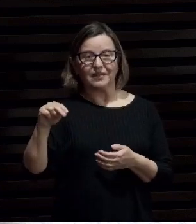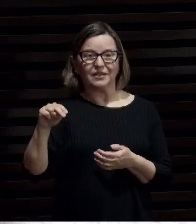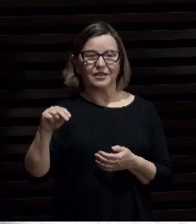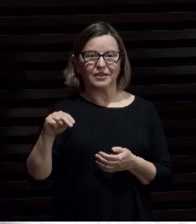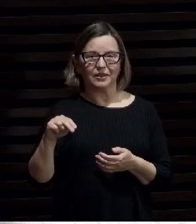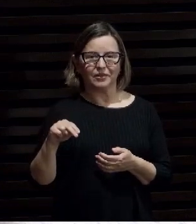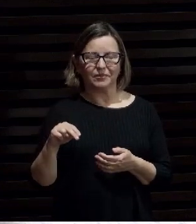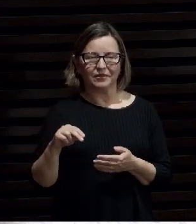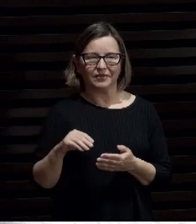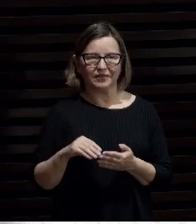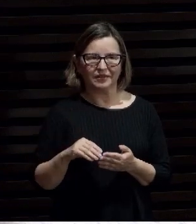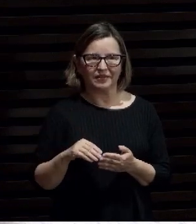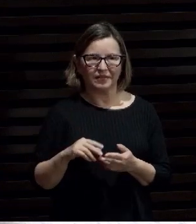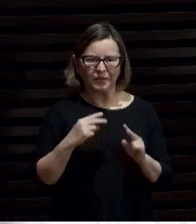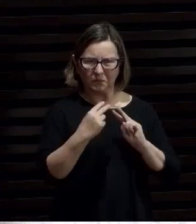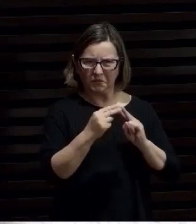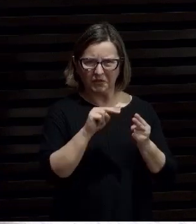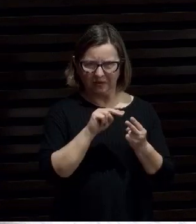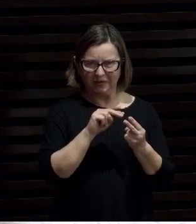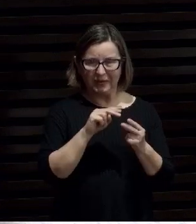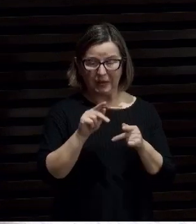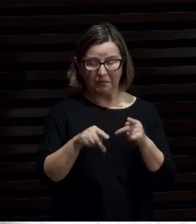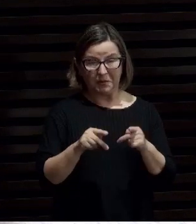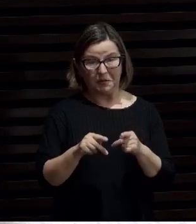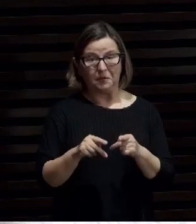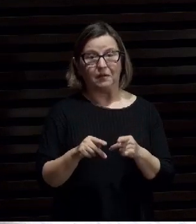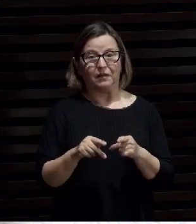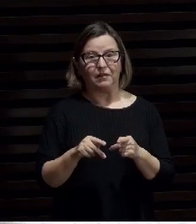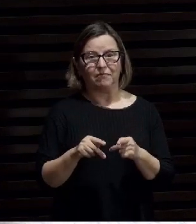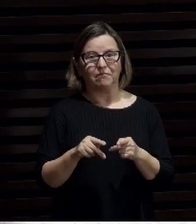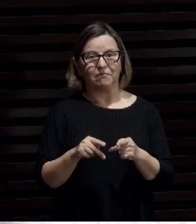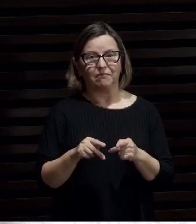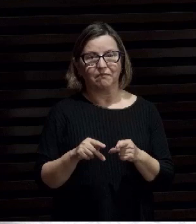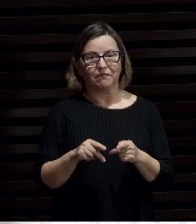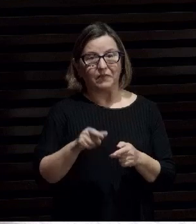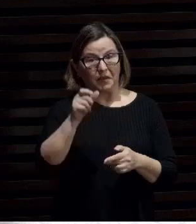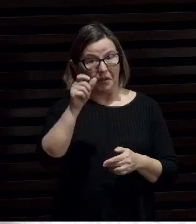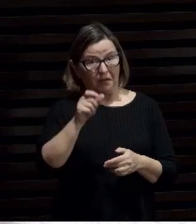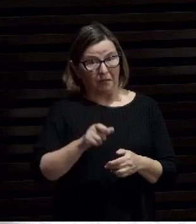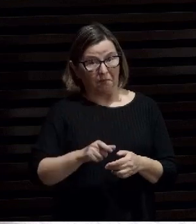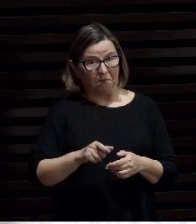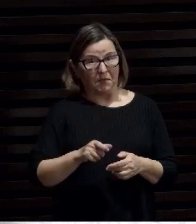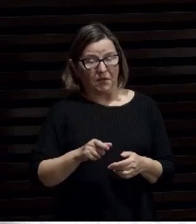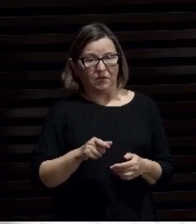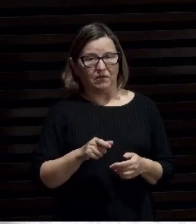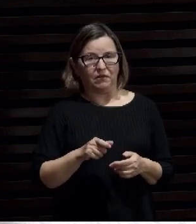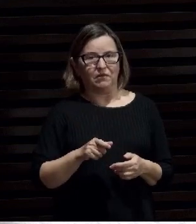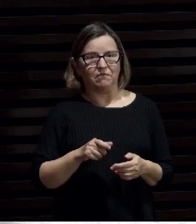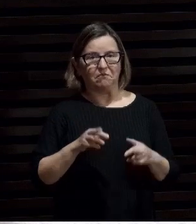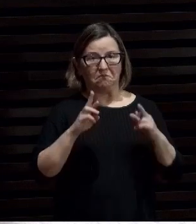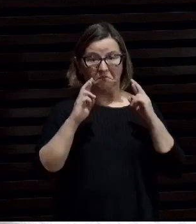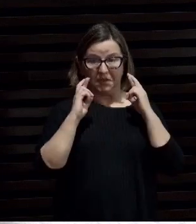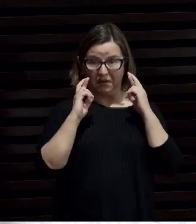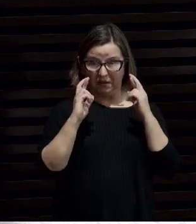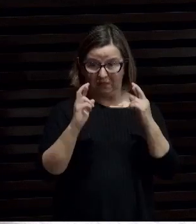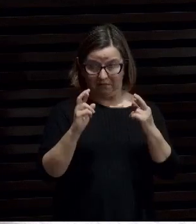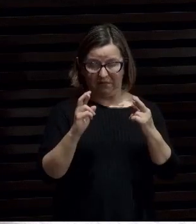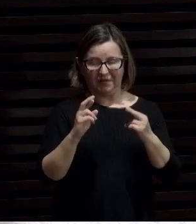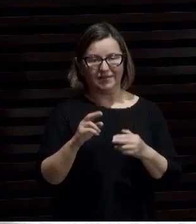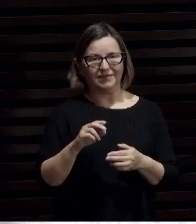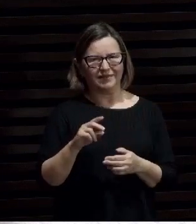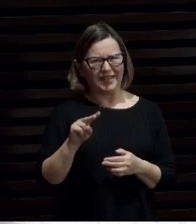ponto de vista humano, que fique claro, ele tinha uma reputação tal qual tem o pastor Glênio entre nós. Você olha para o pastor